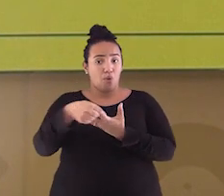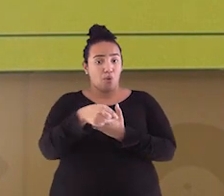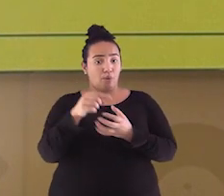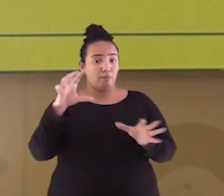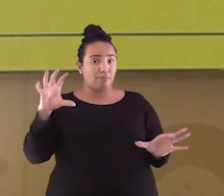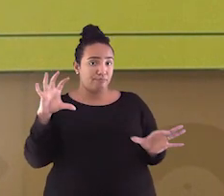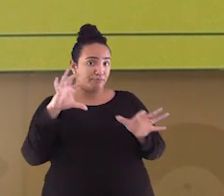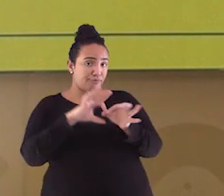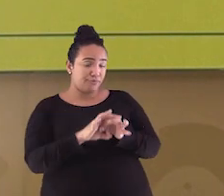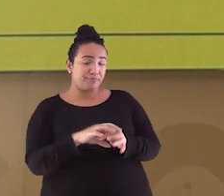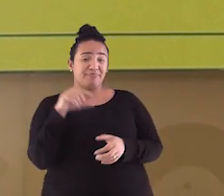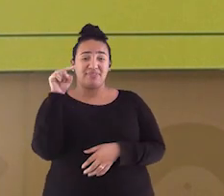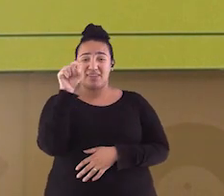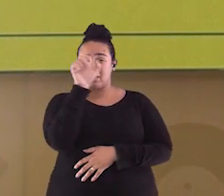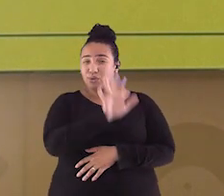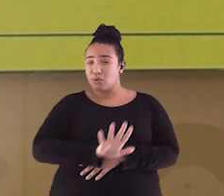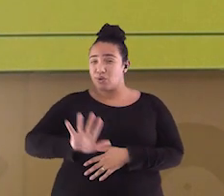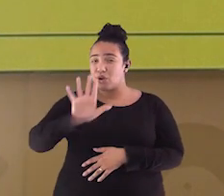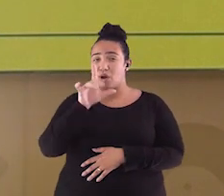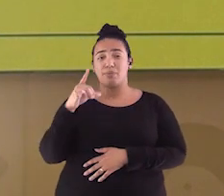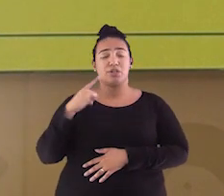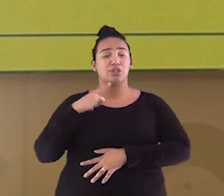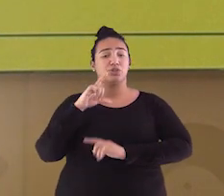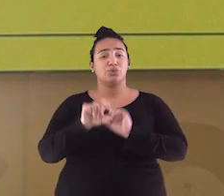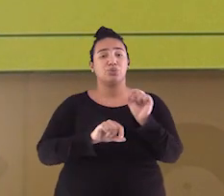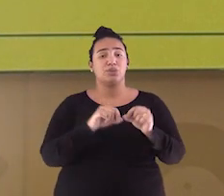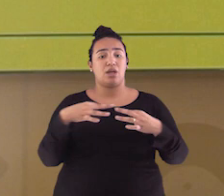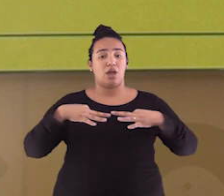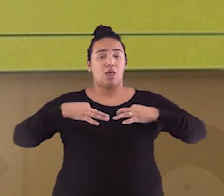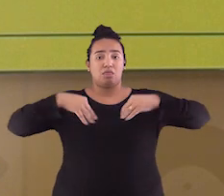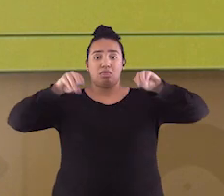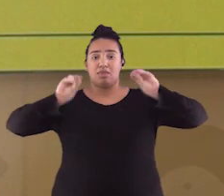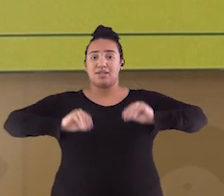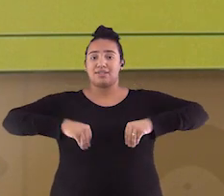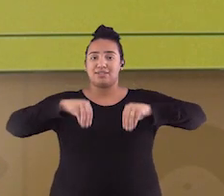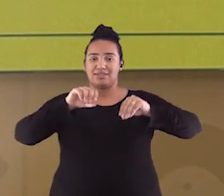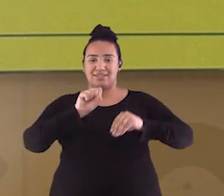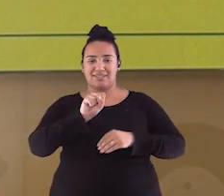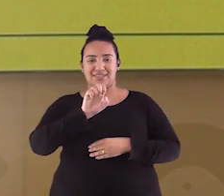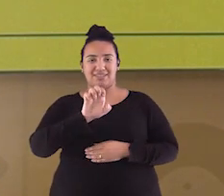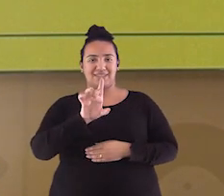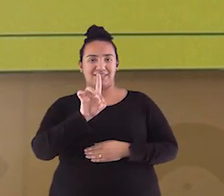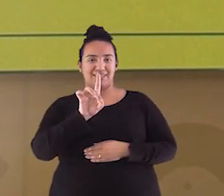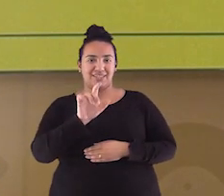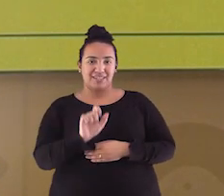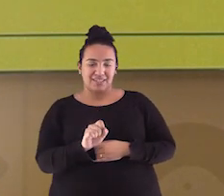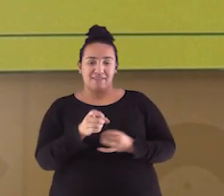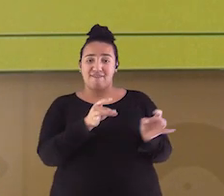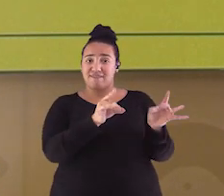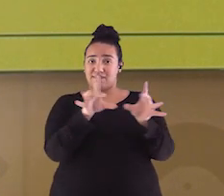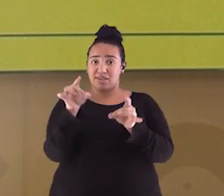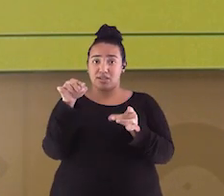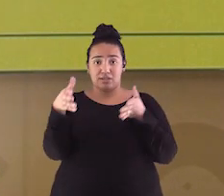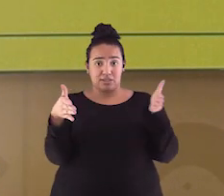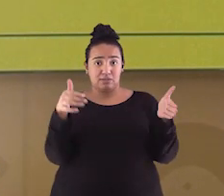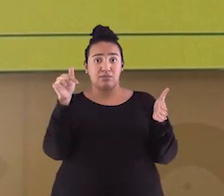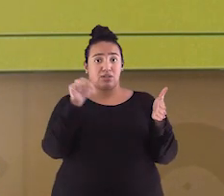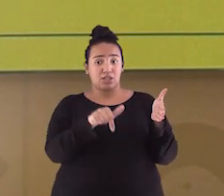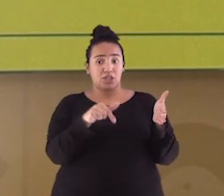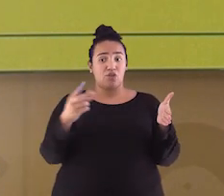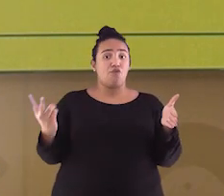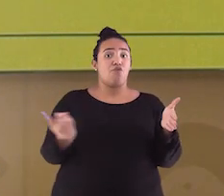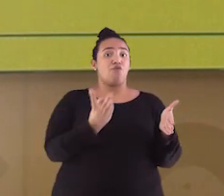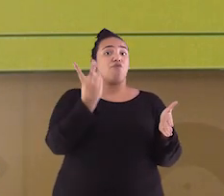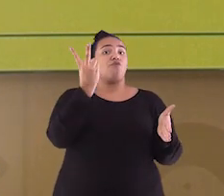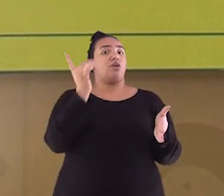Europa, ocorriam a venda e o transporte de tecidos de seda, que eram muito valorizados na parte ocidental